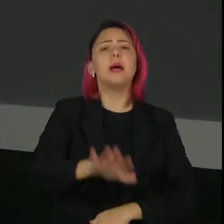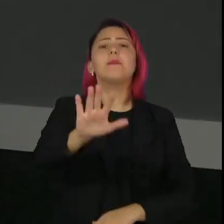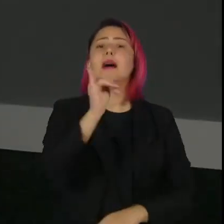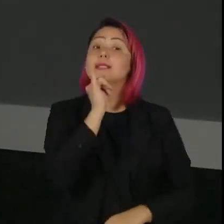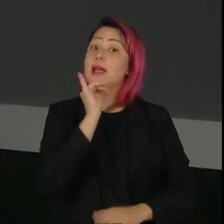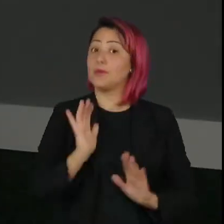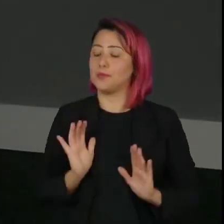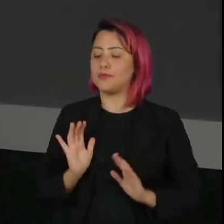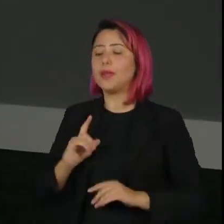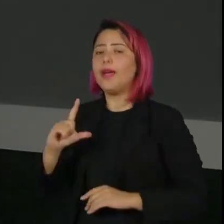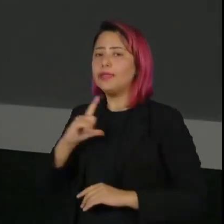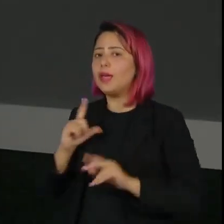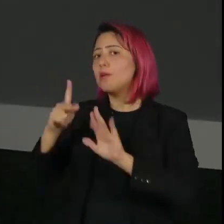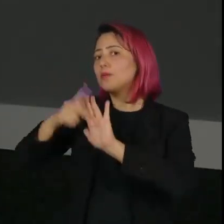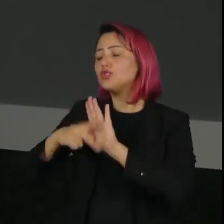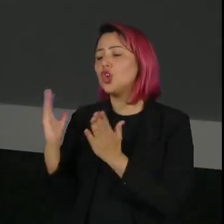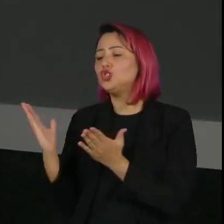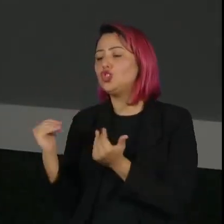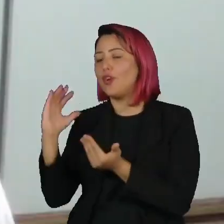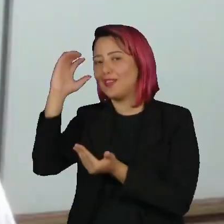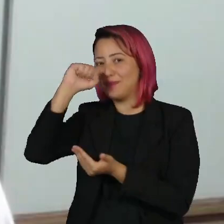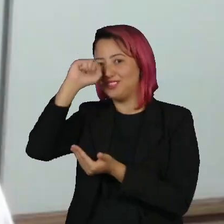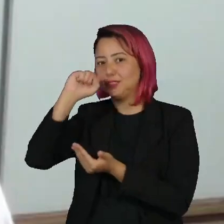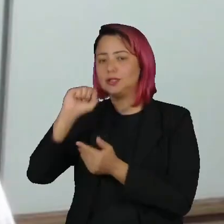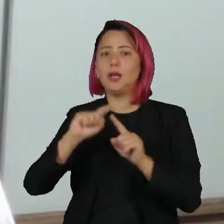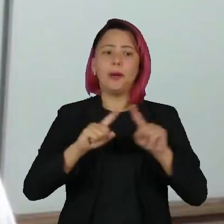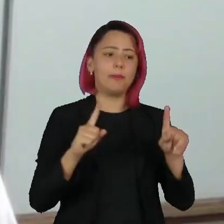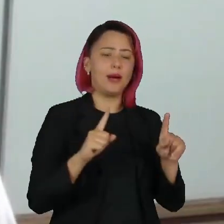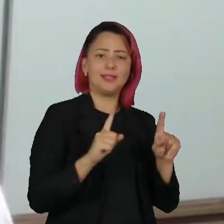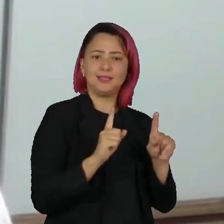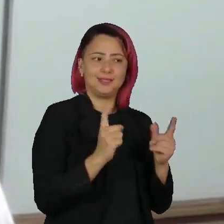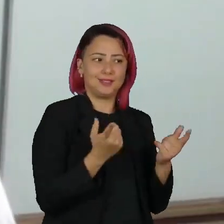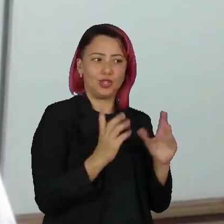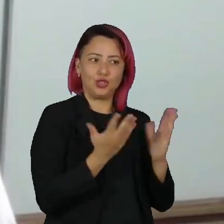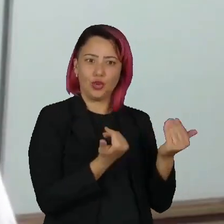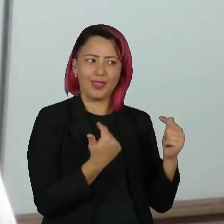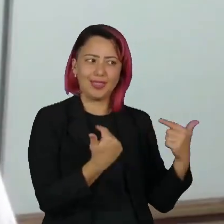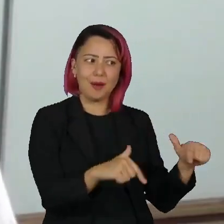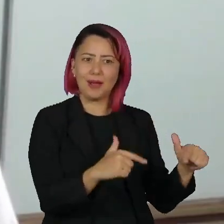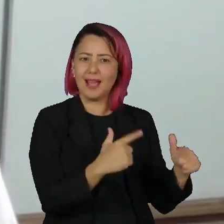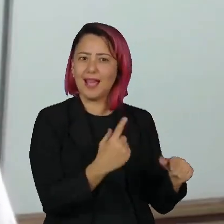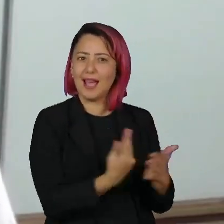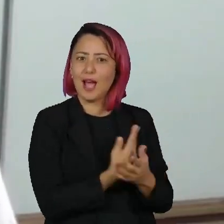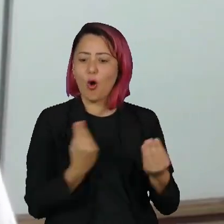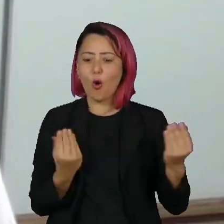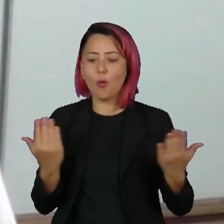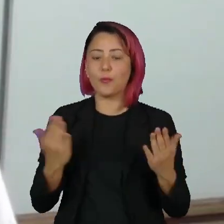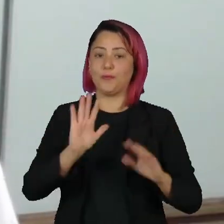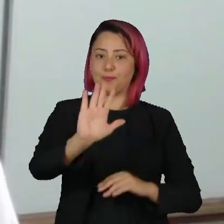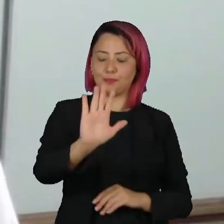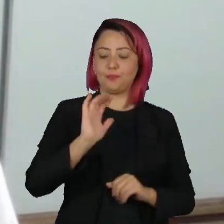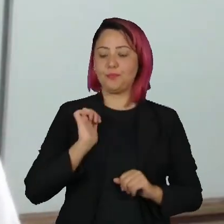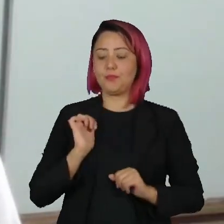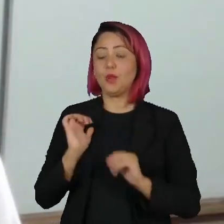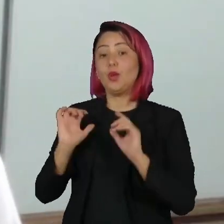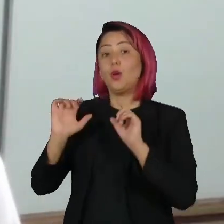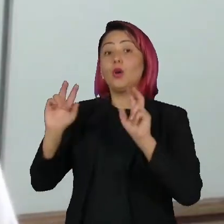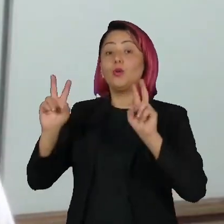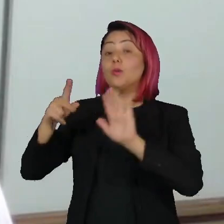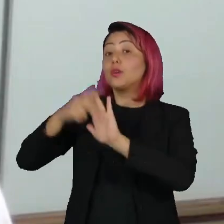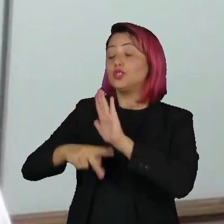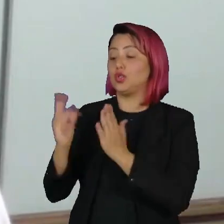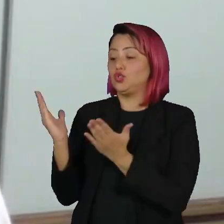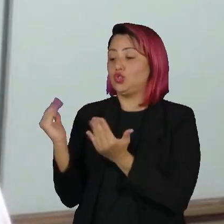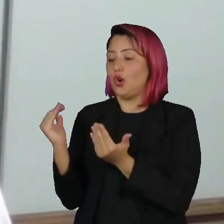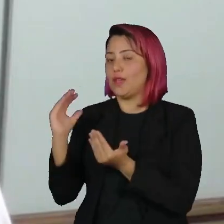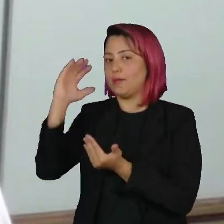e do trabalho infantil indicado na pesquisa? O jovem aprendiz, ele é aquele jovem, né, com